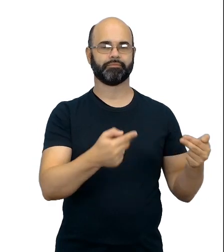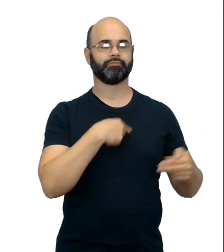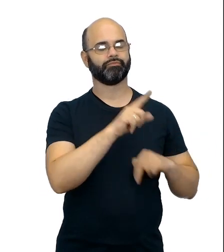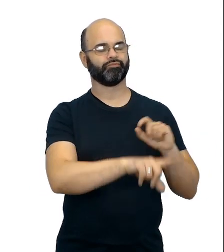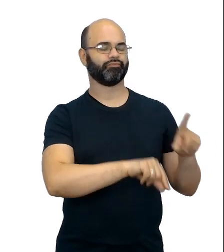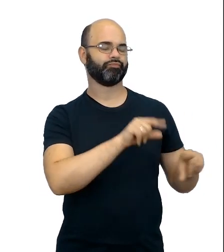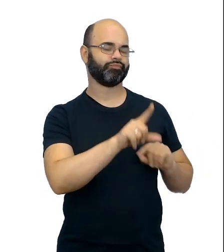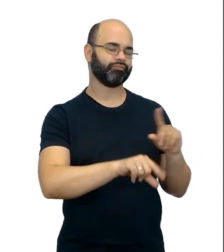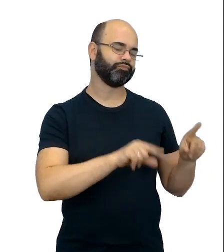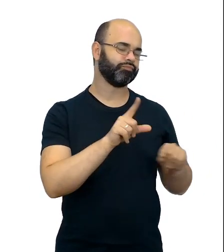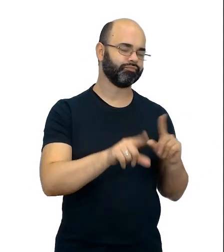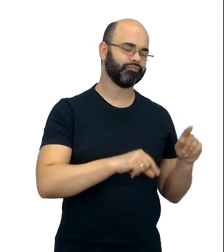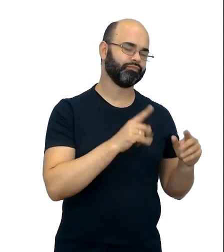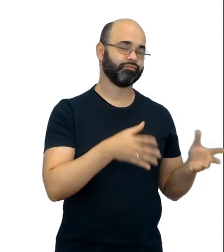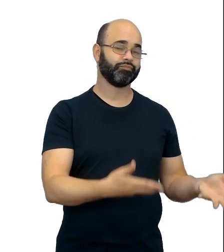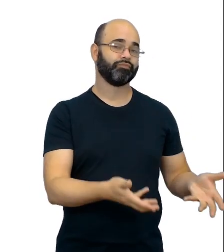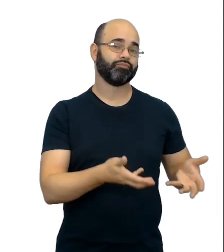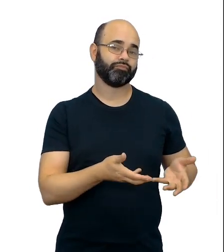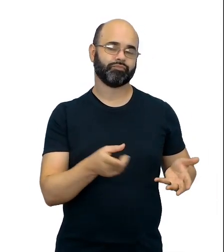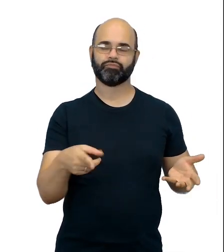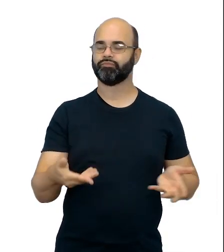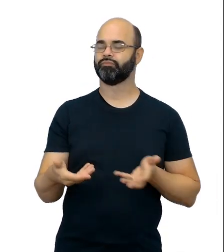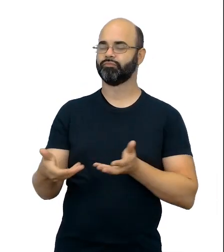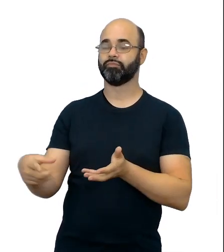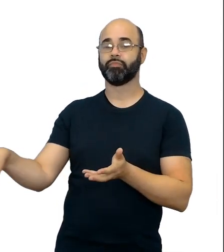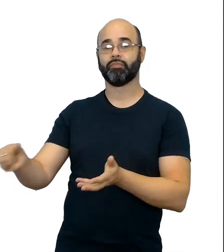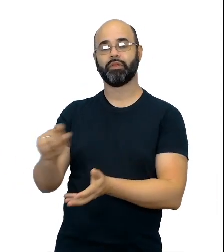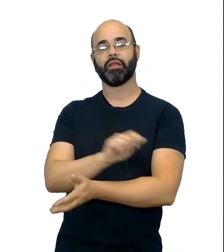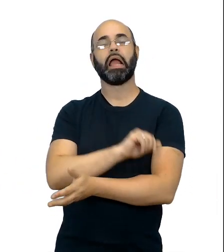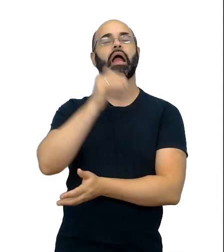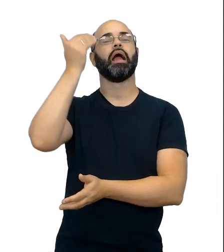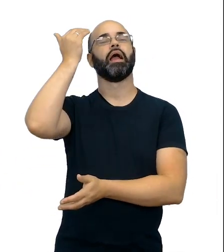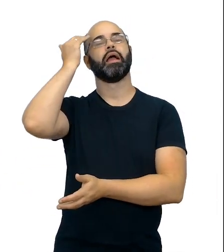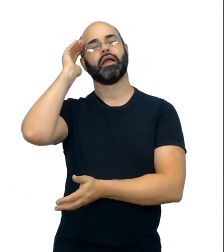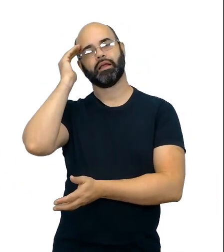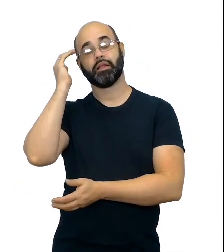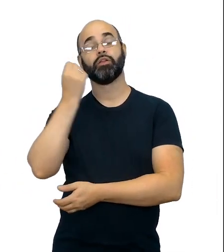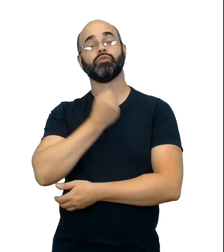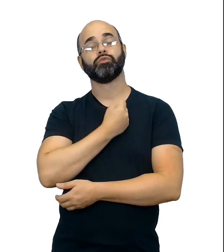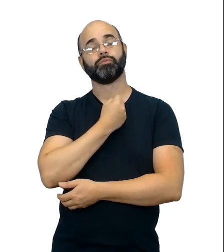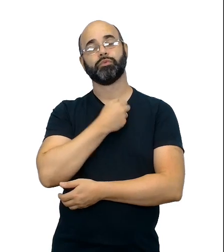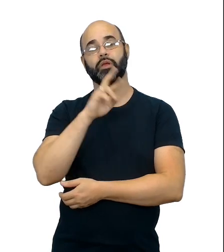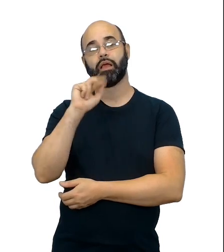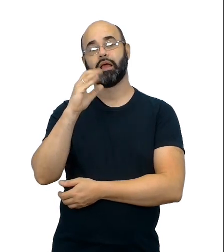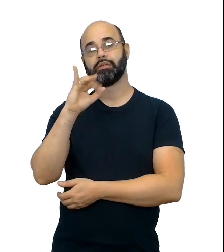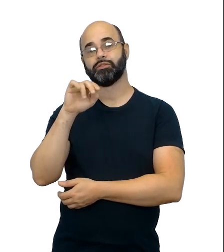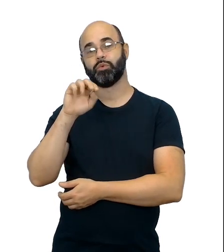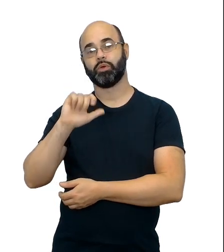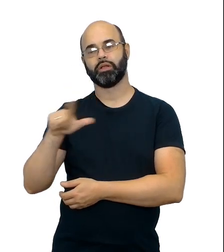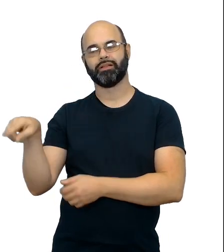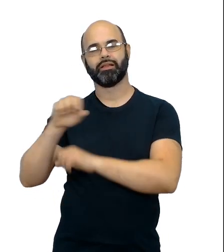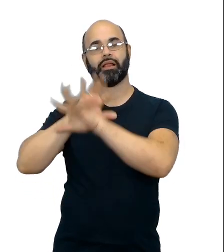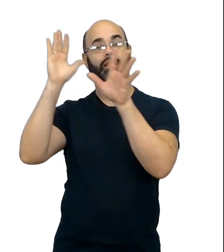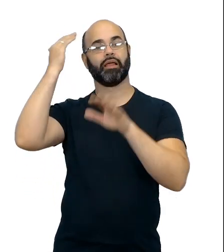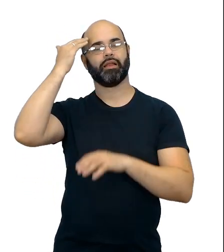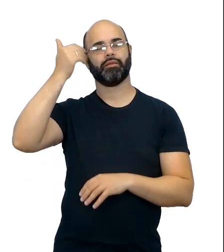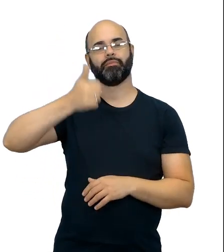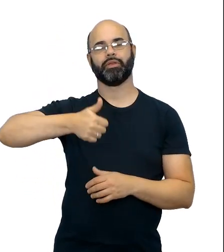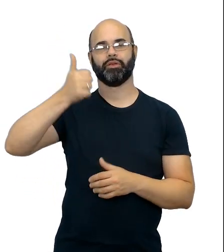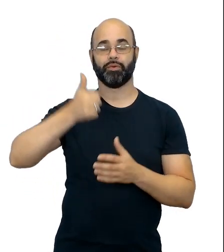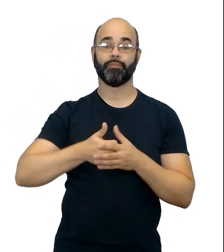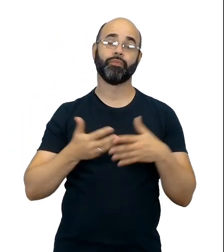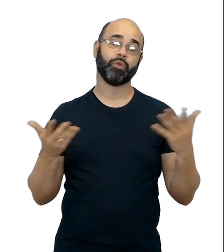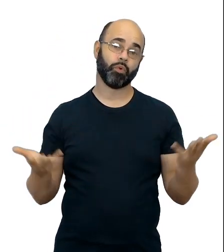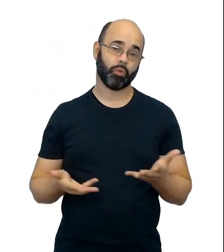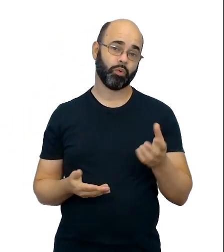possam auxiliar na compreensão dos números racionais. E hoje a gente sugere que vocês busquem, caso